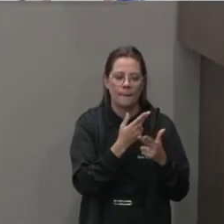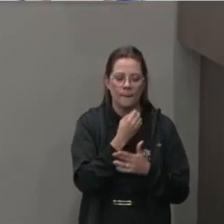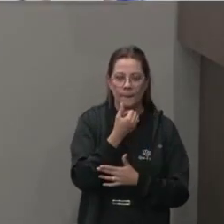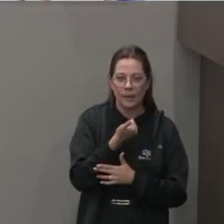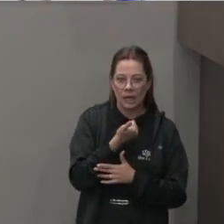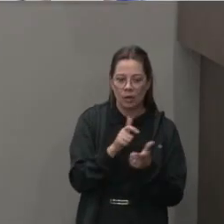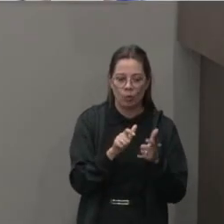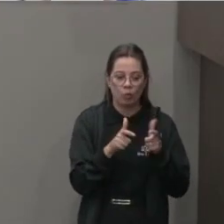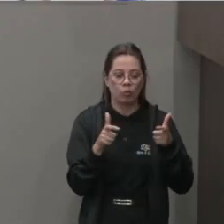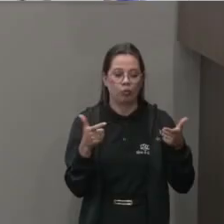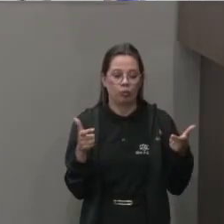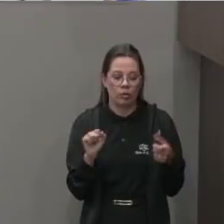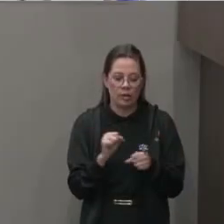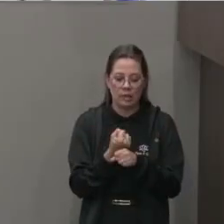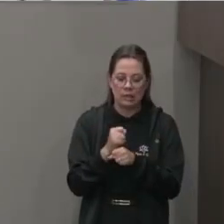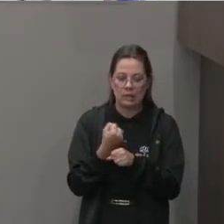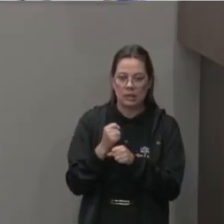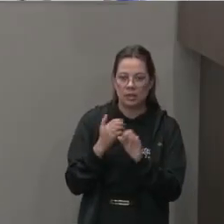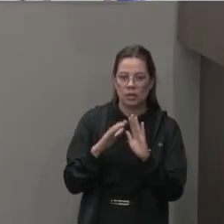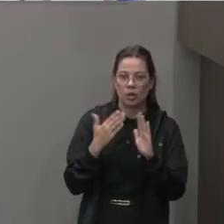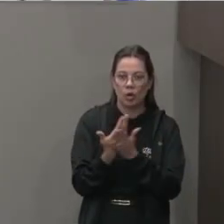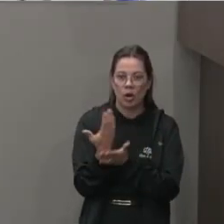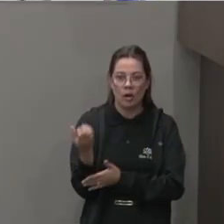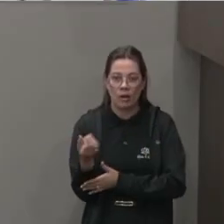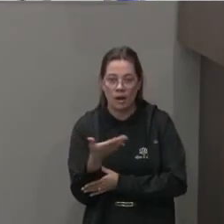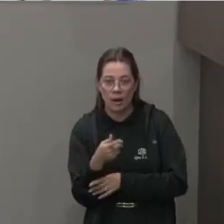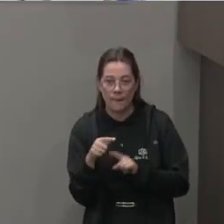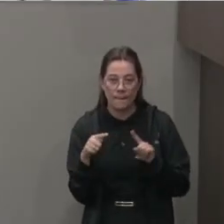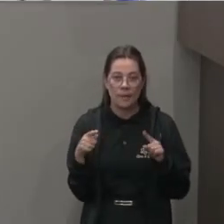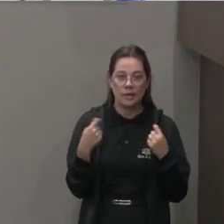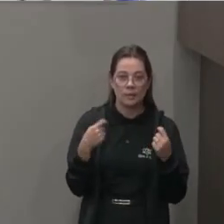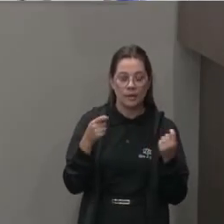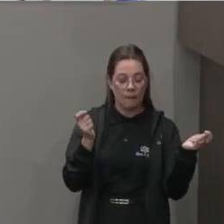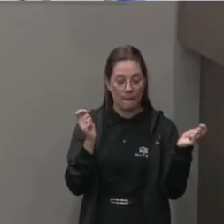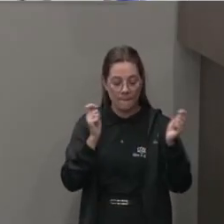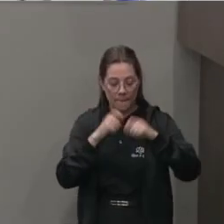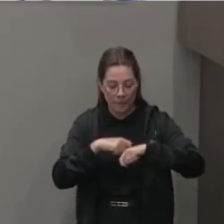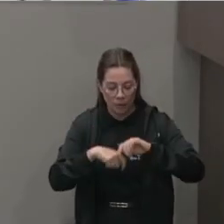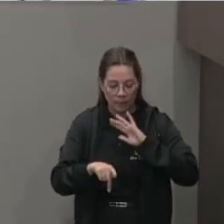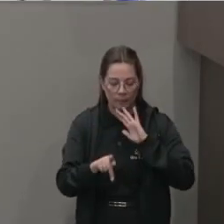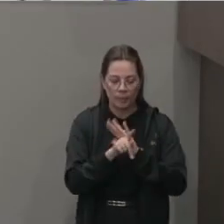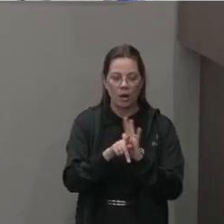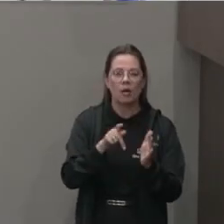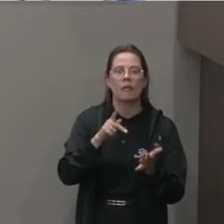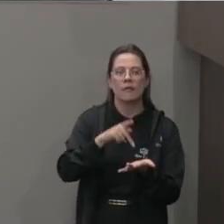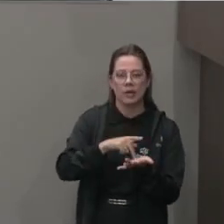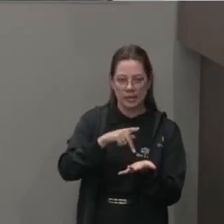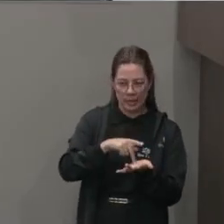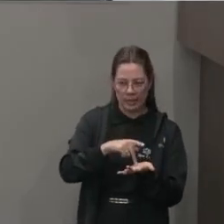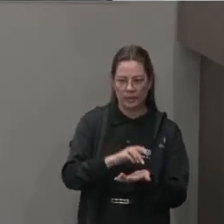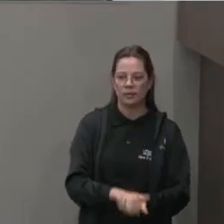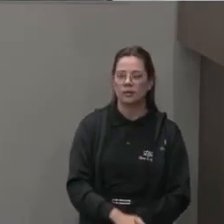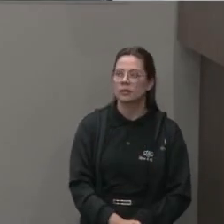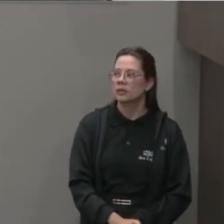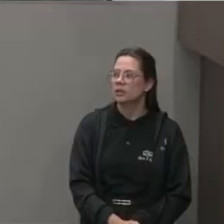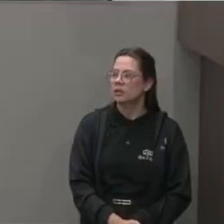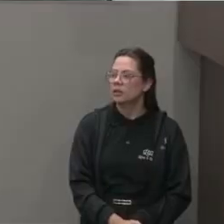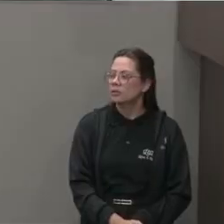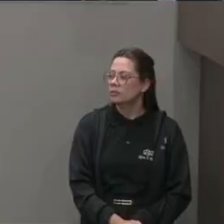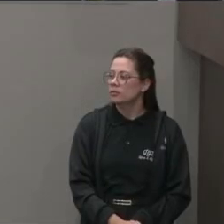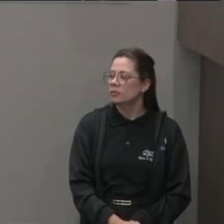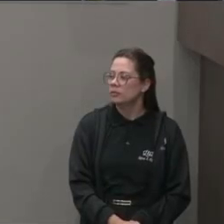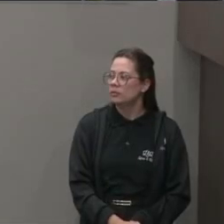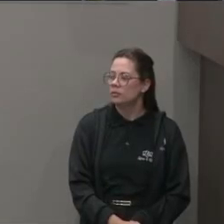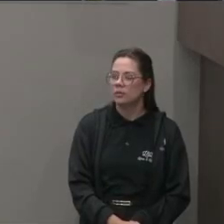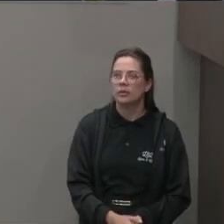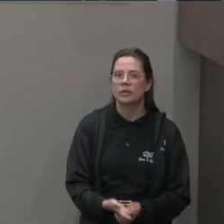que aumentar, que construir escola nova, mas isso tem que ser feito dentro das possibilidades reais. Eu consigo a parte, vereador Ronaldo.